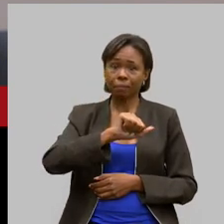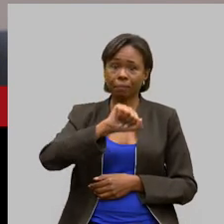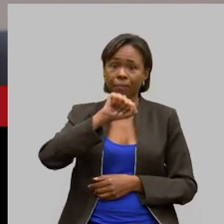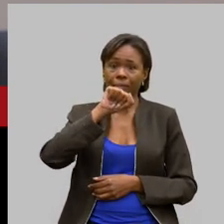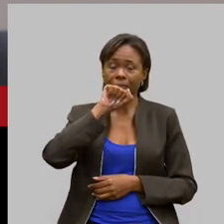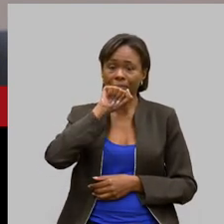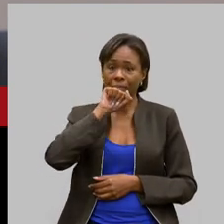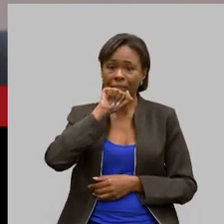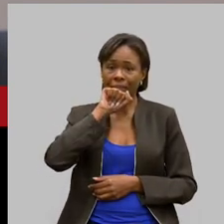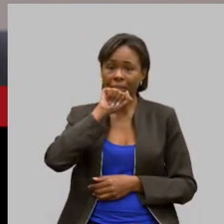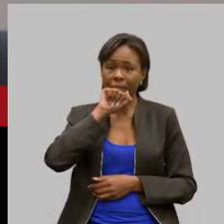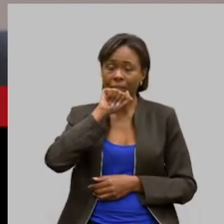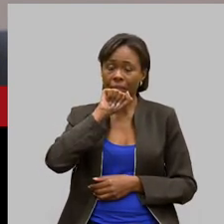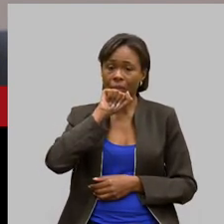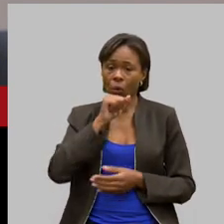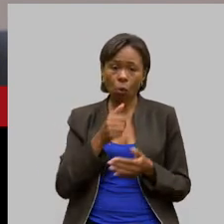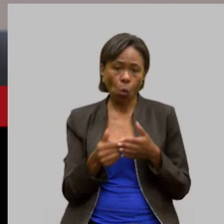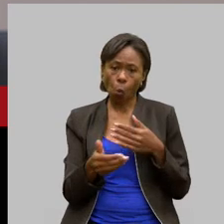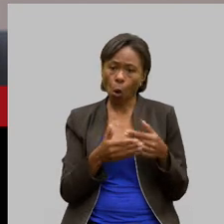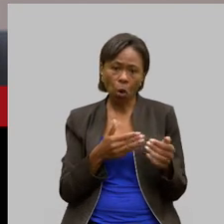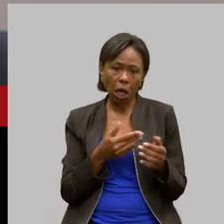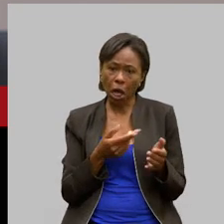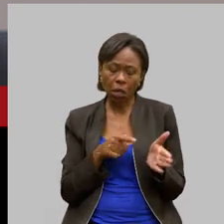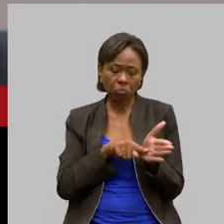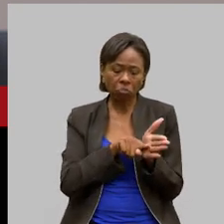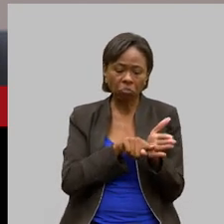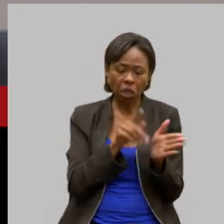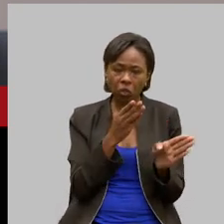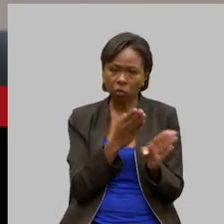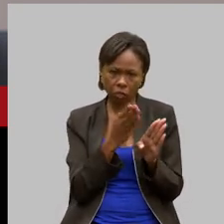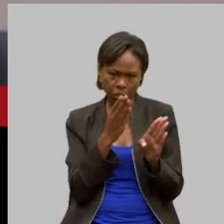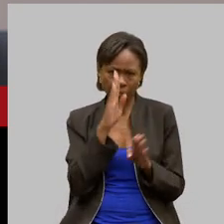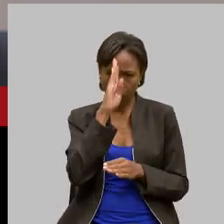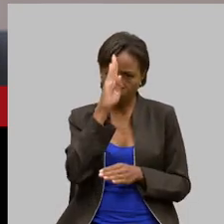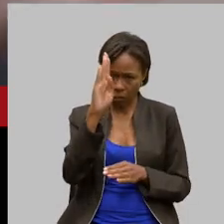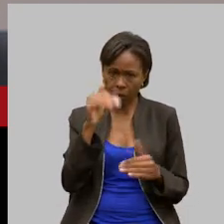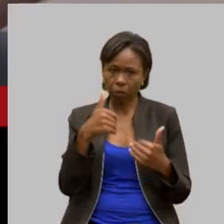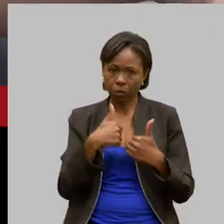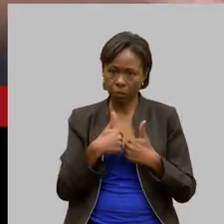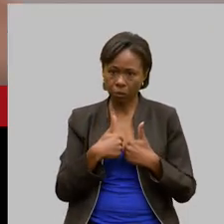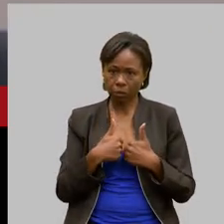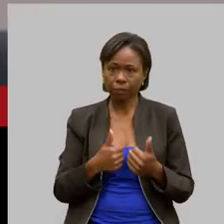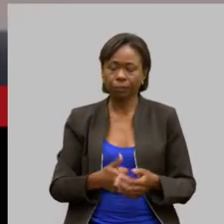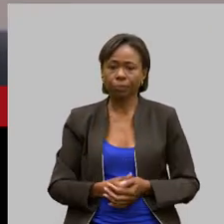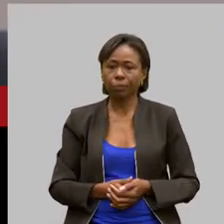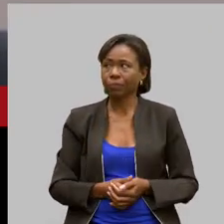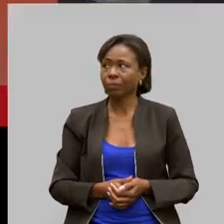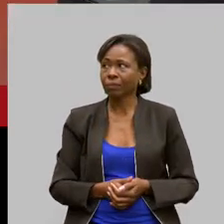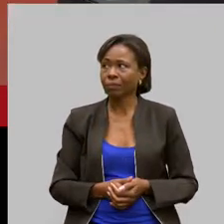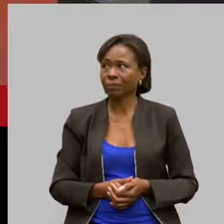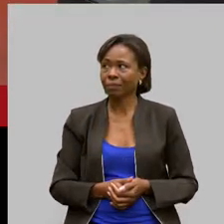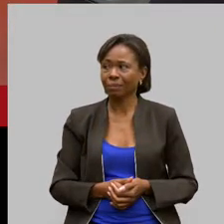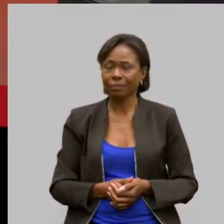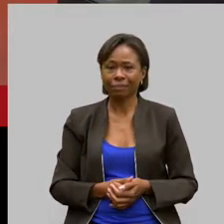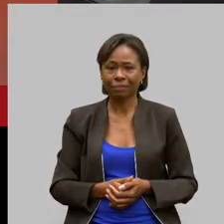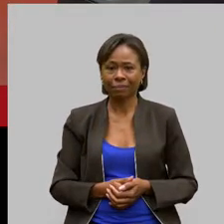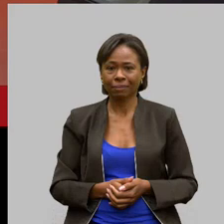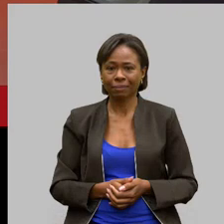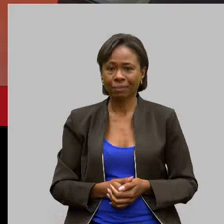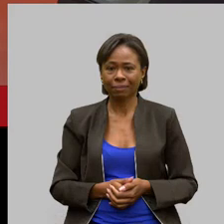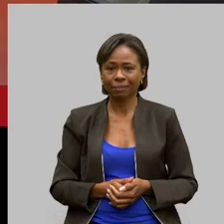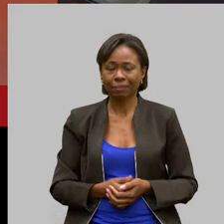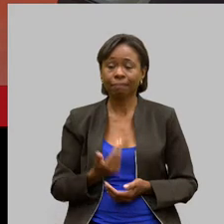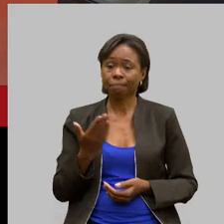que seja o diagnóstico principalmente o autismo Presidente eh em nome seu cumprimento a mesa cumprimento a